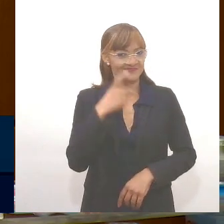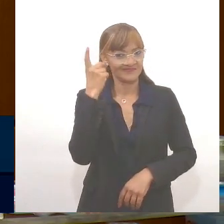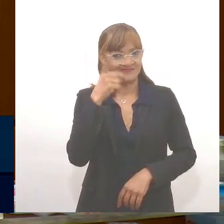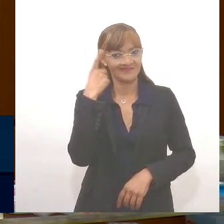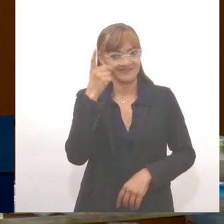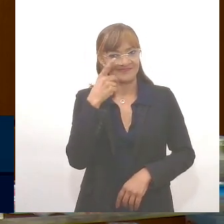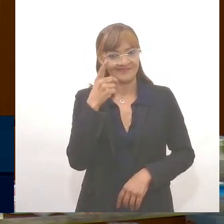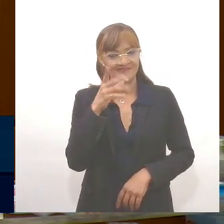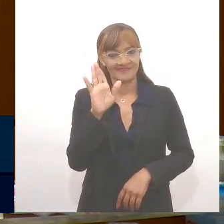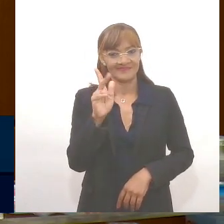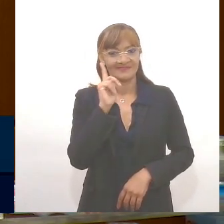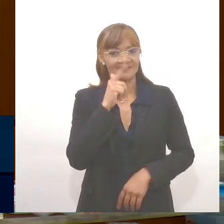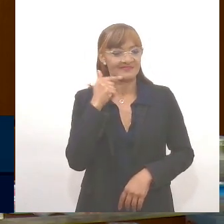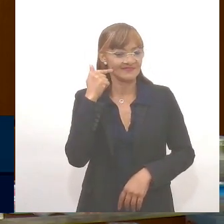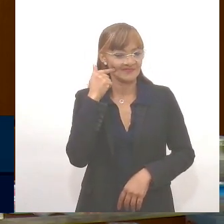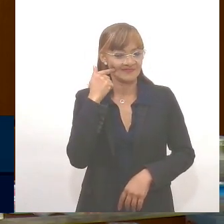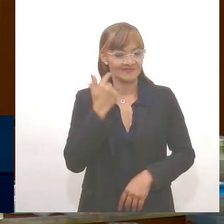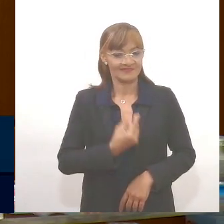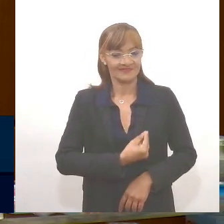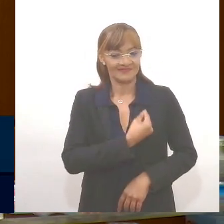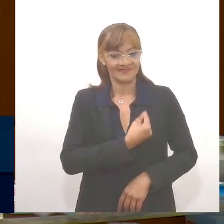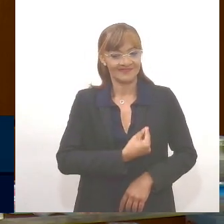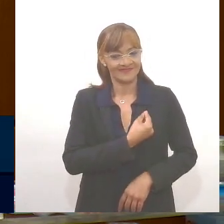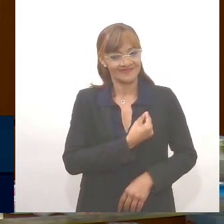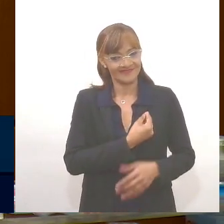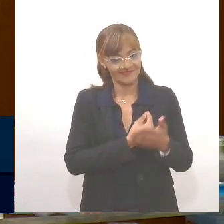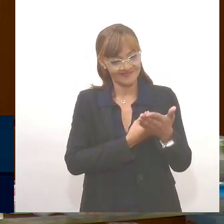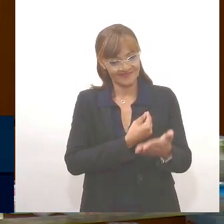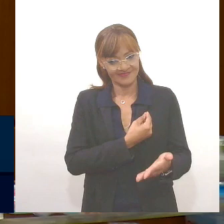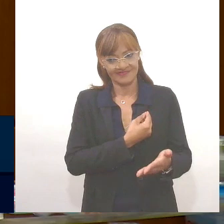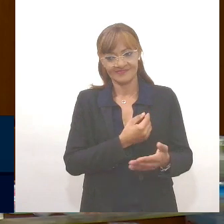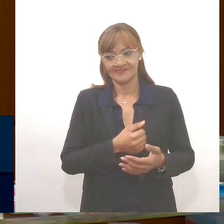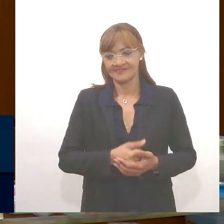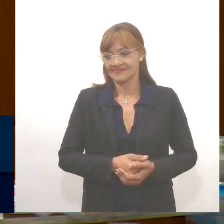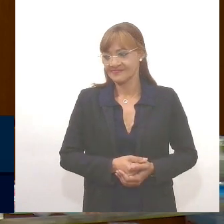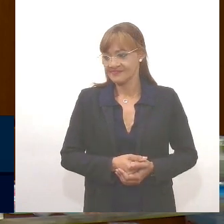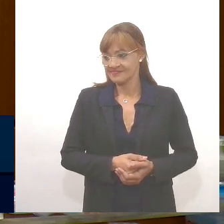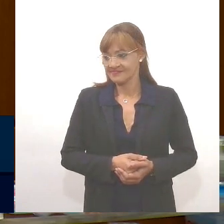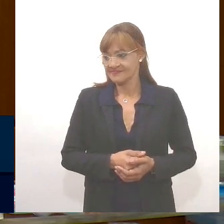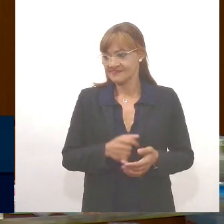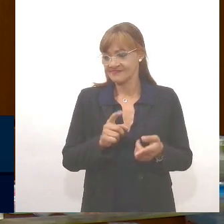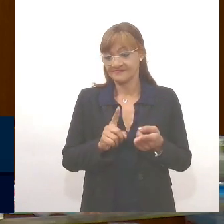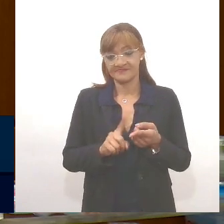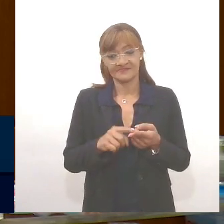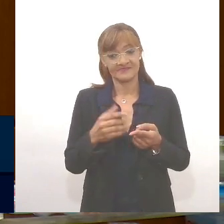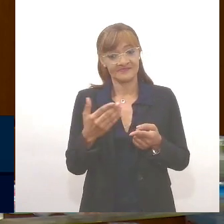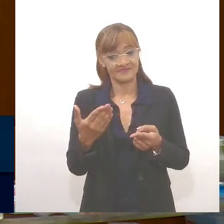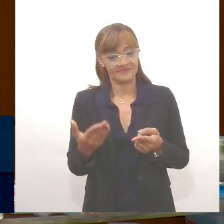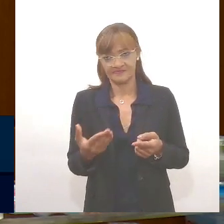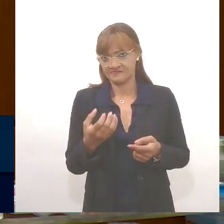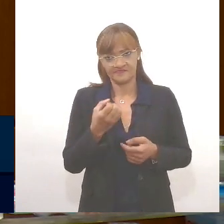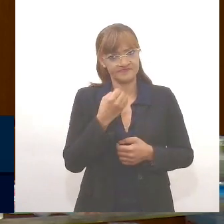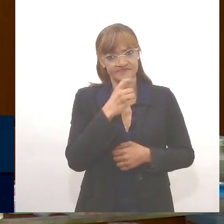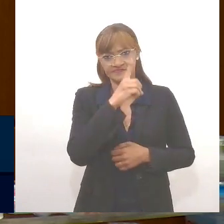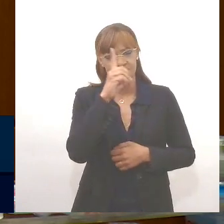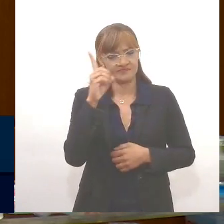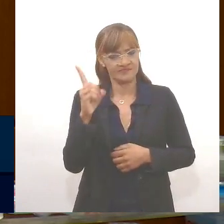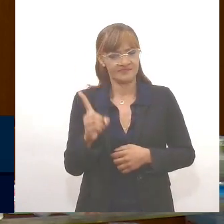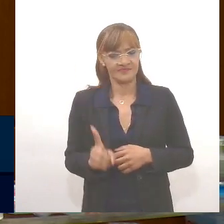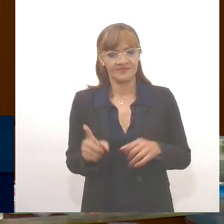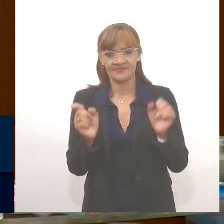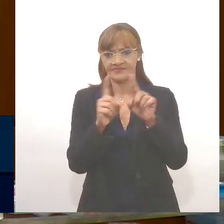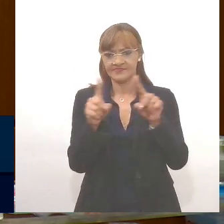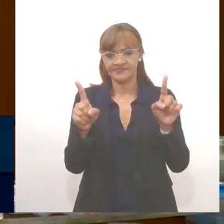hoje presente no nosso plenário eh um bom dia aos funcionários também funcionários pessoal da